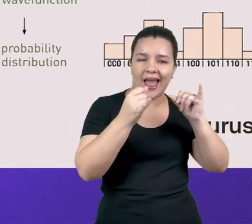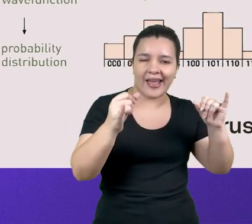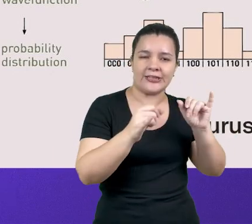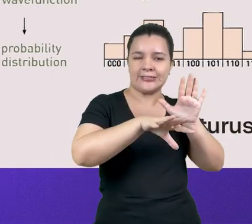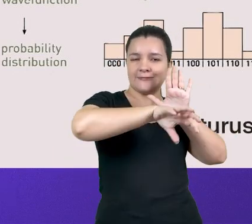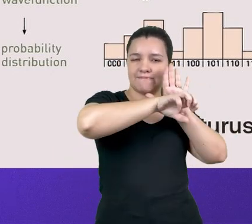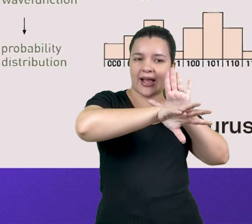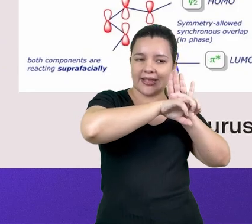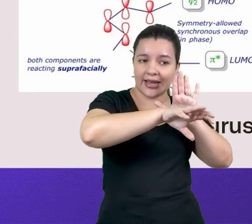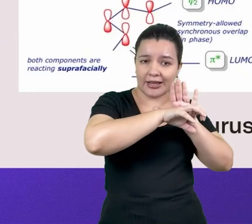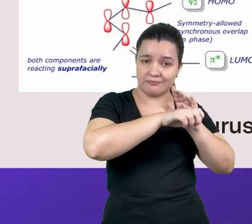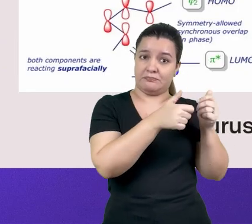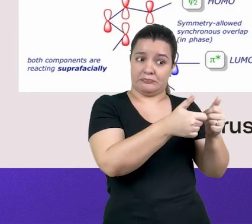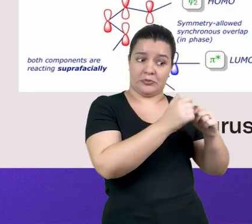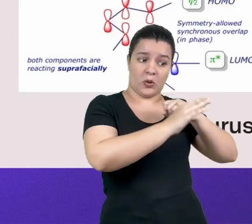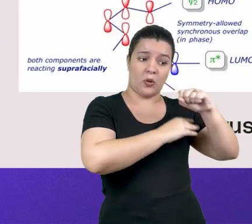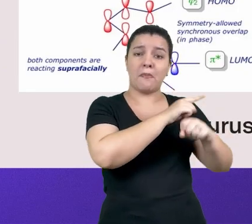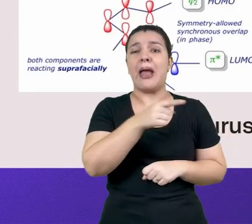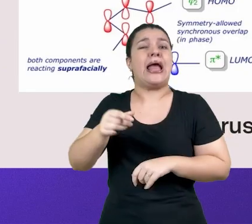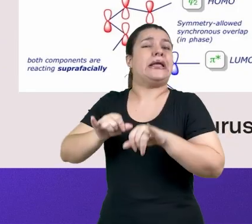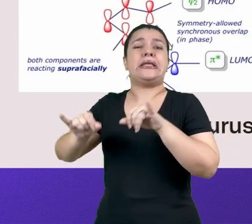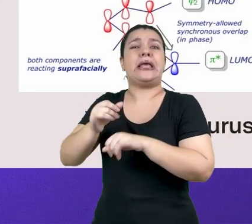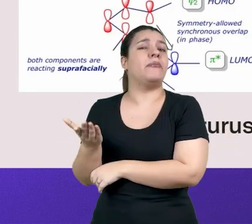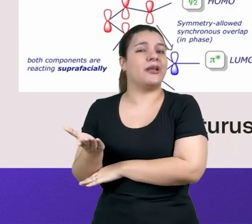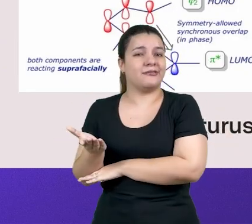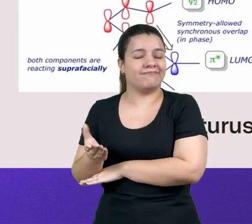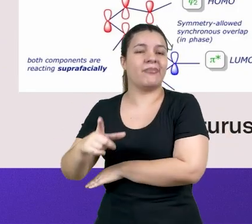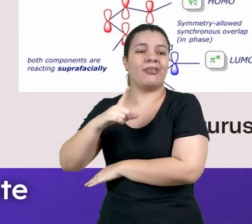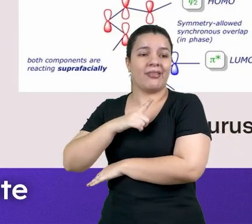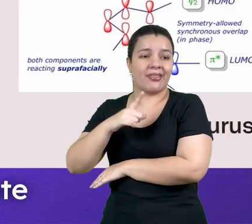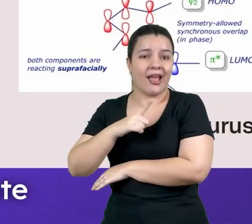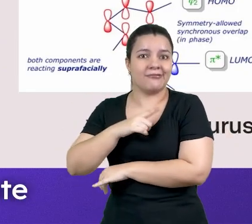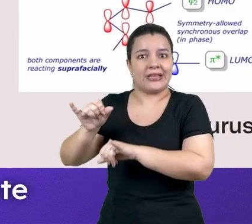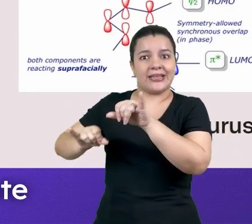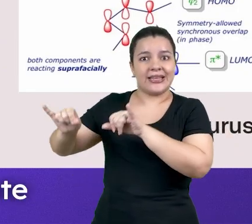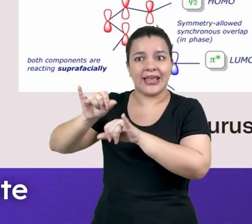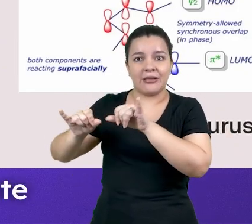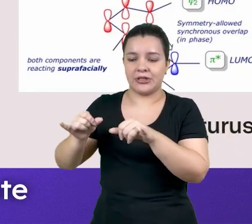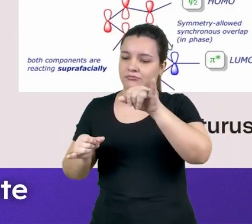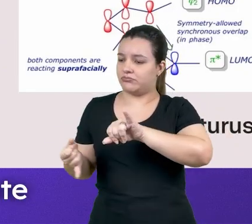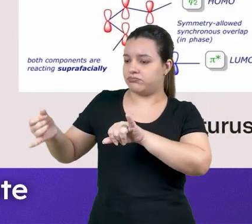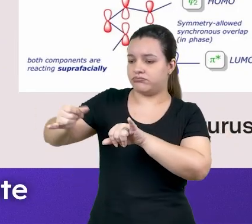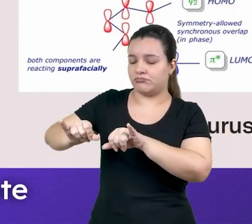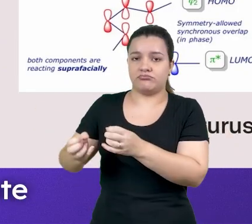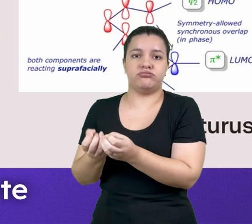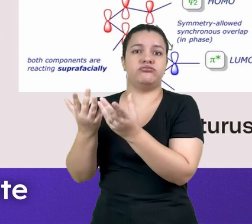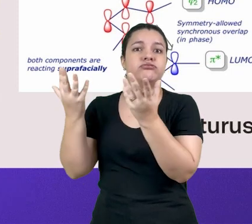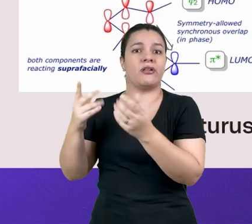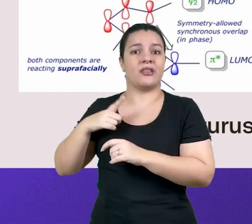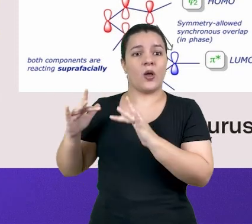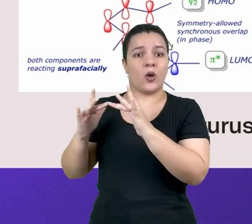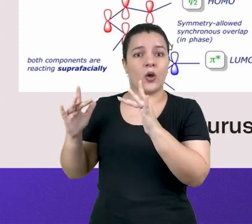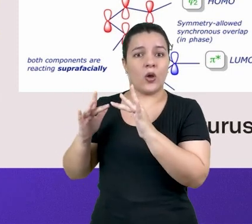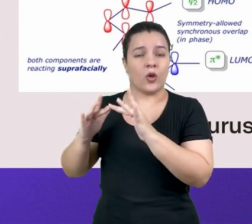isso cai para a química? Bom, muitas reações químicas dependem da interação entre o que a